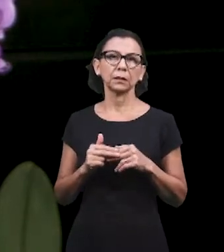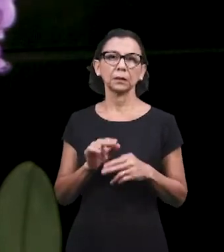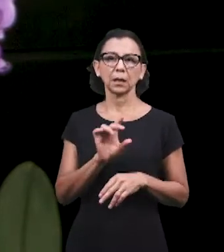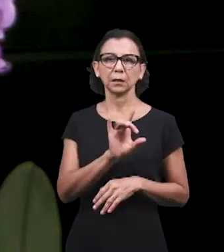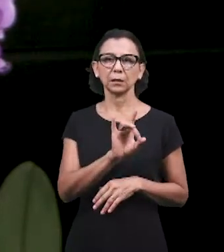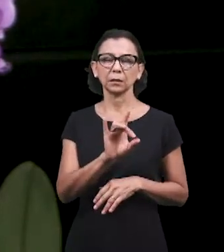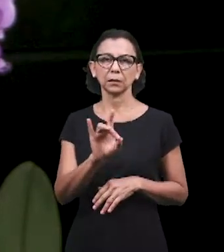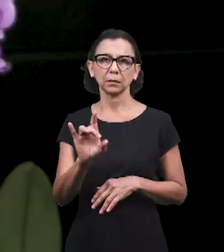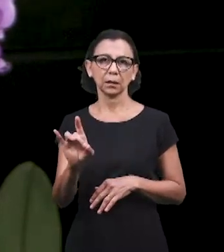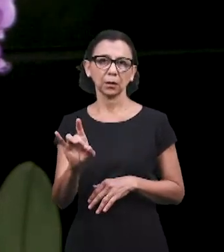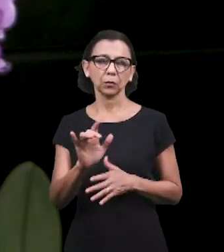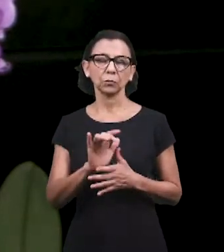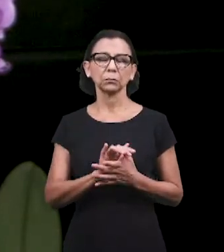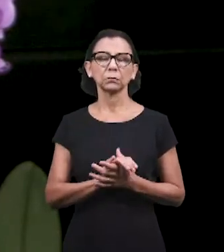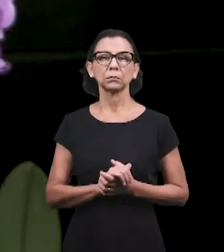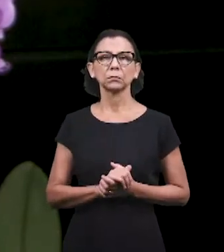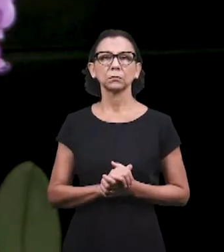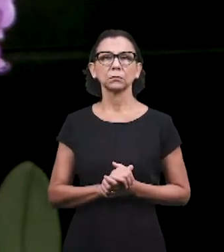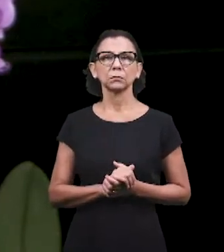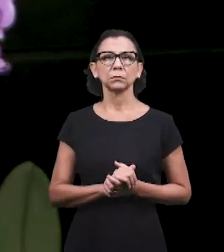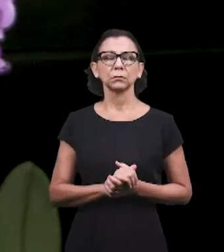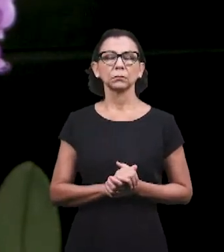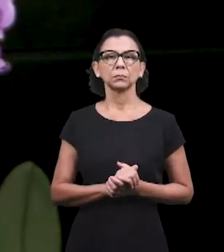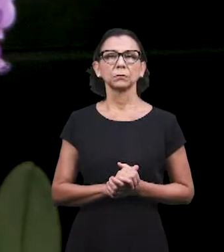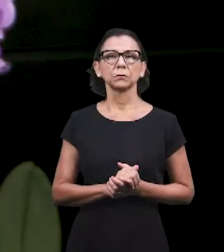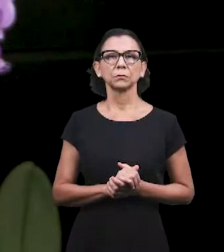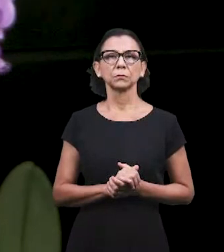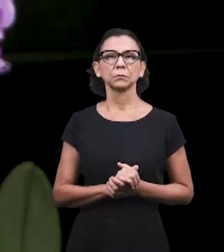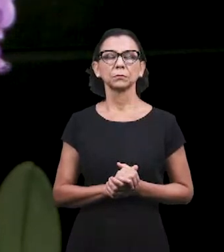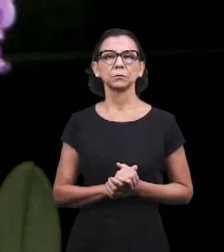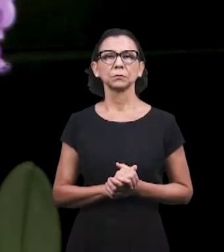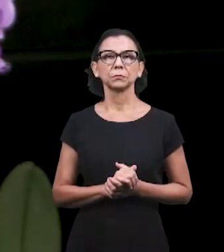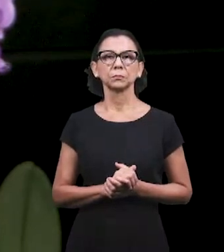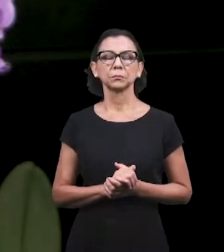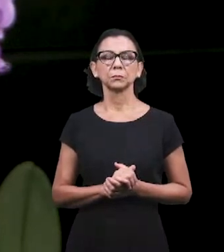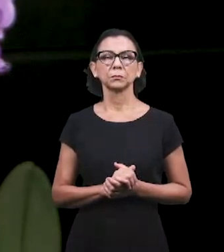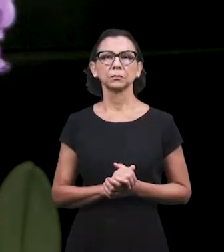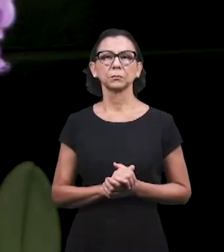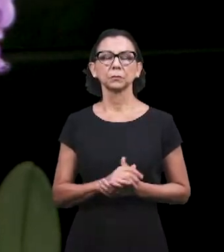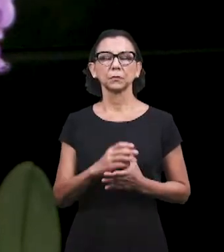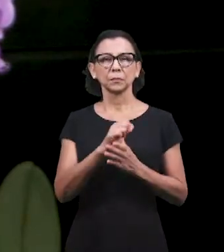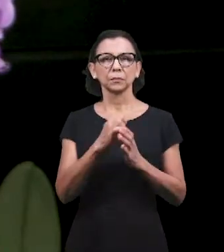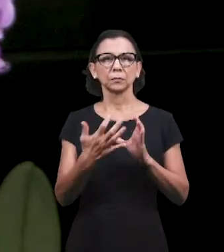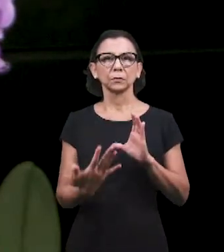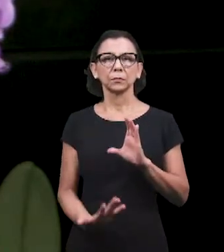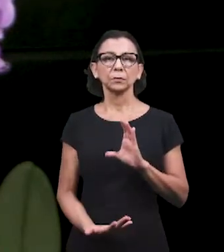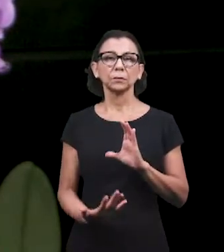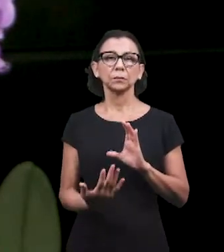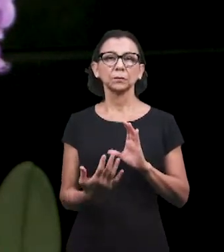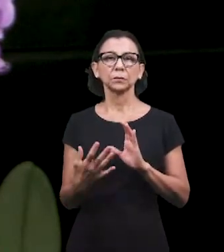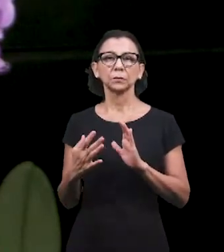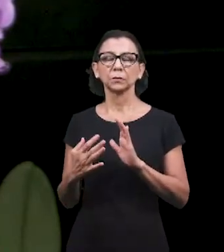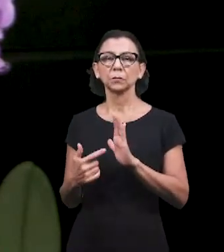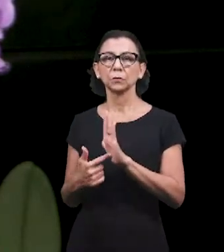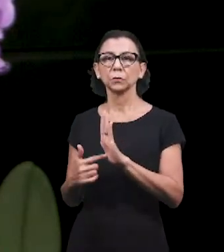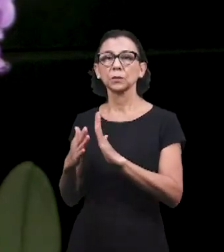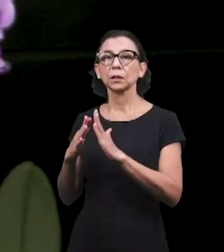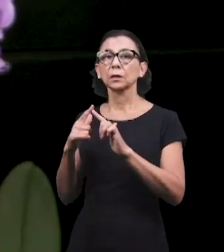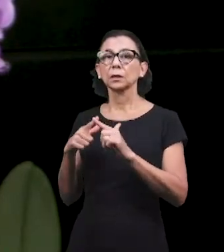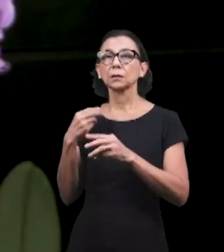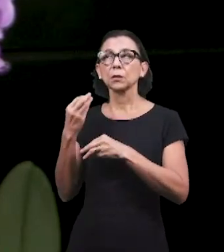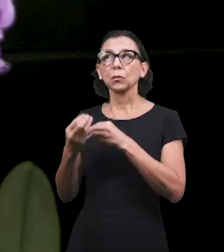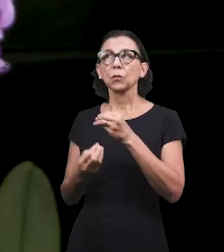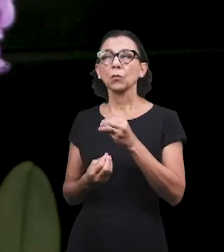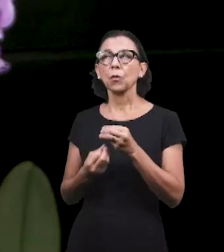dos aspectos mencionados, para mostrar à igreja, né, que a igreja vai alcançar os mistérios de Deus através da